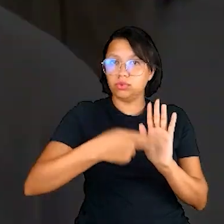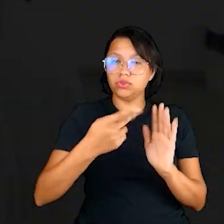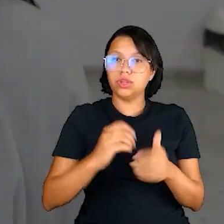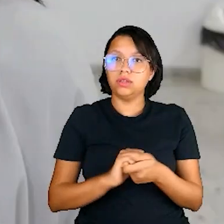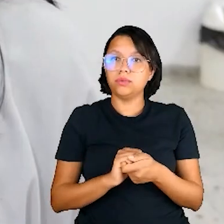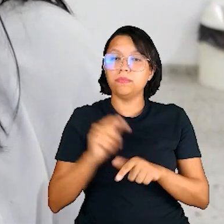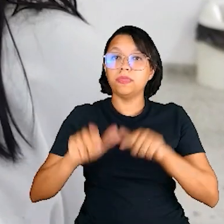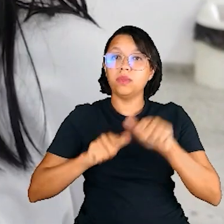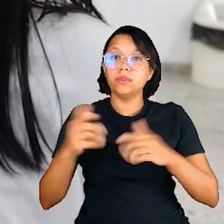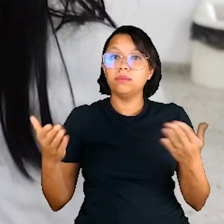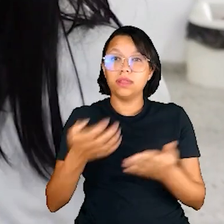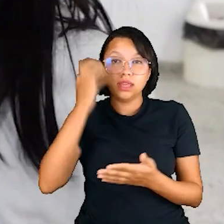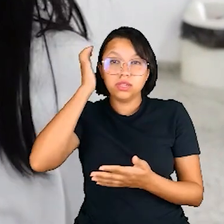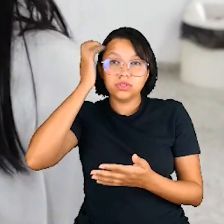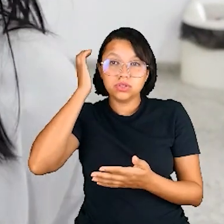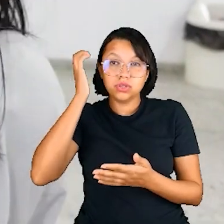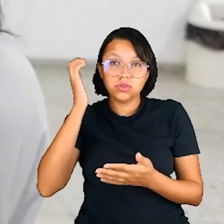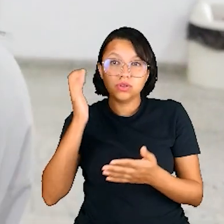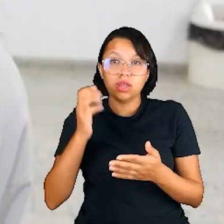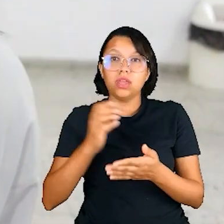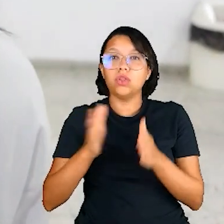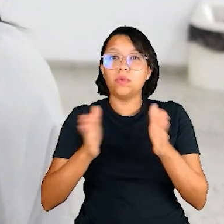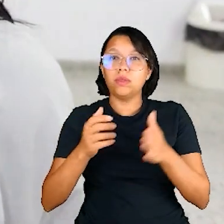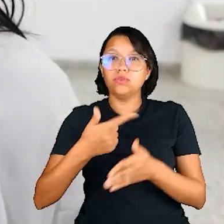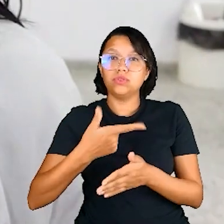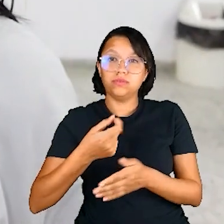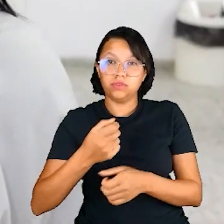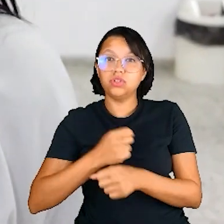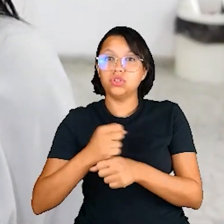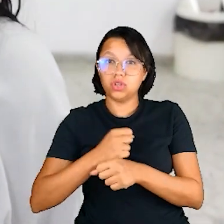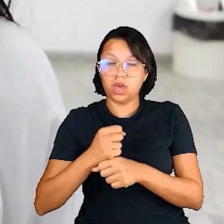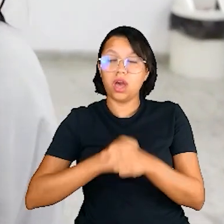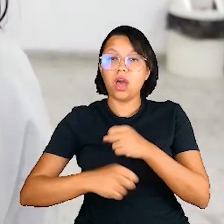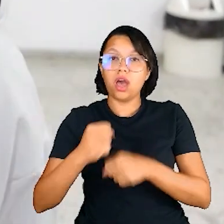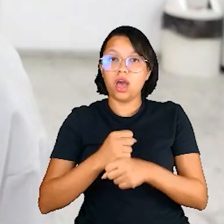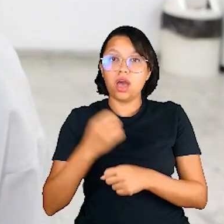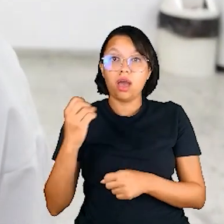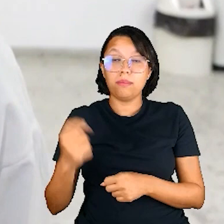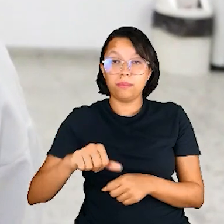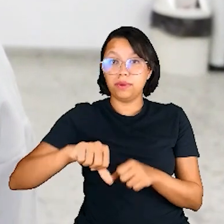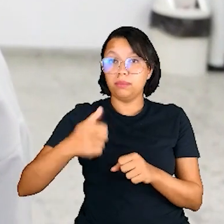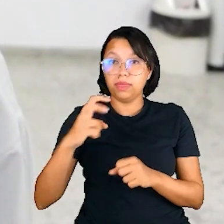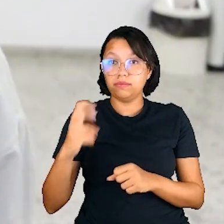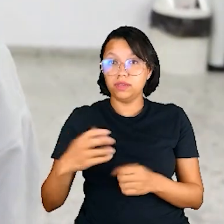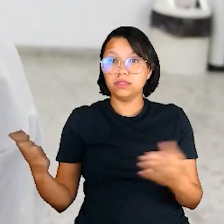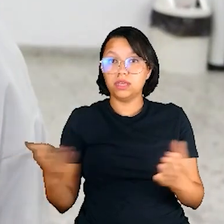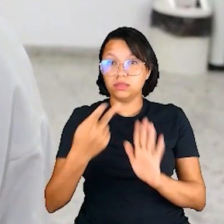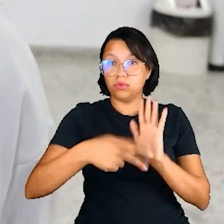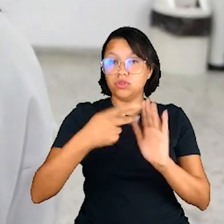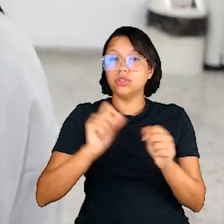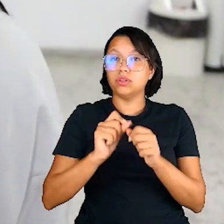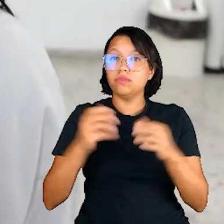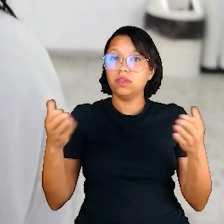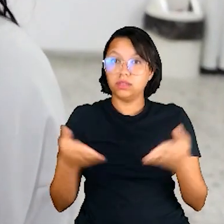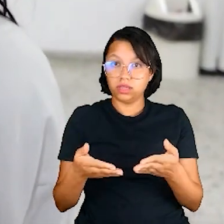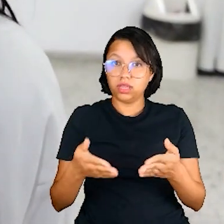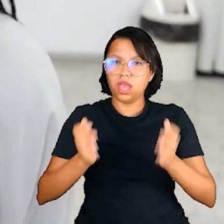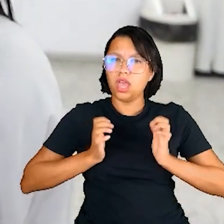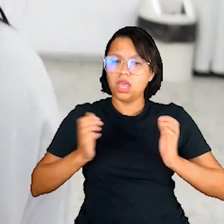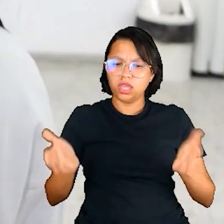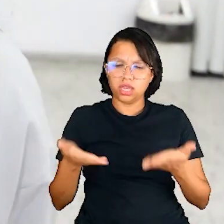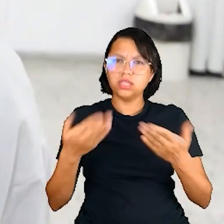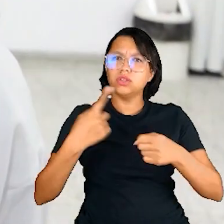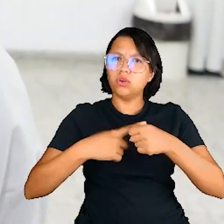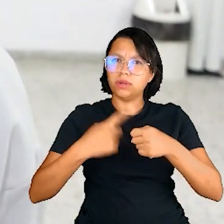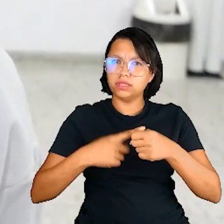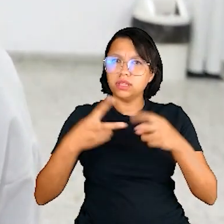projeto. Eu atuei aqui em Santo André durante 20 anos, é a primeira vez que esse projeto está sendo feito aqui. É um projeto extremamente